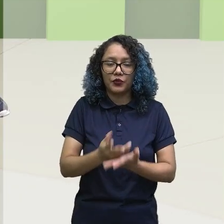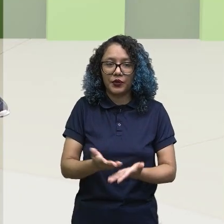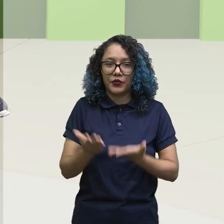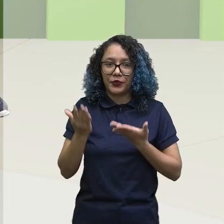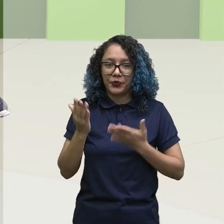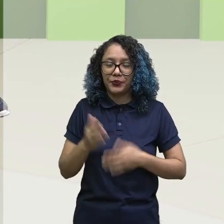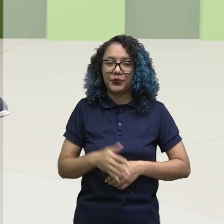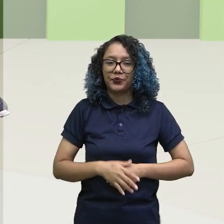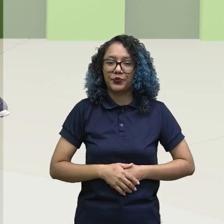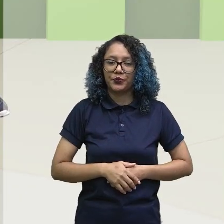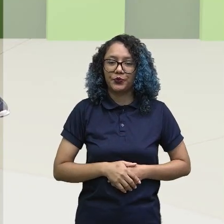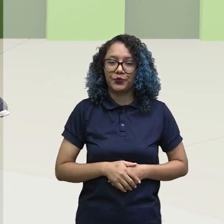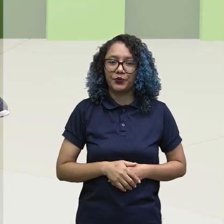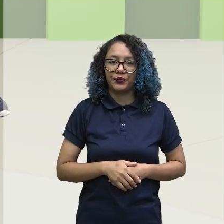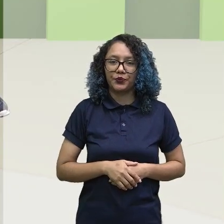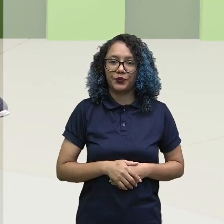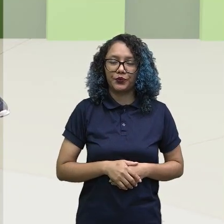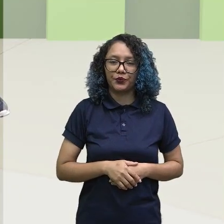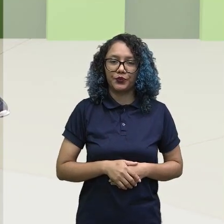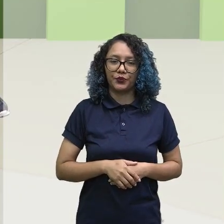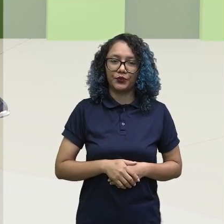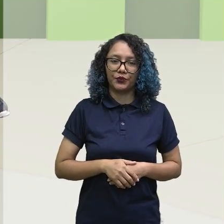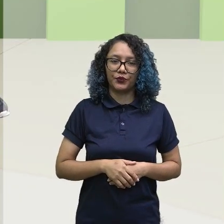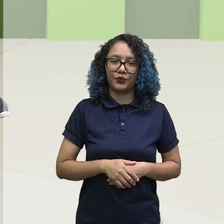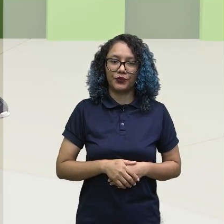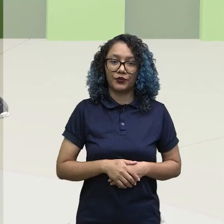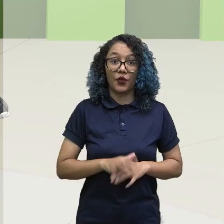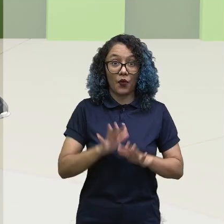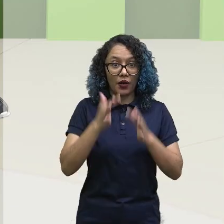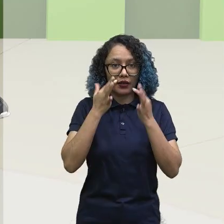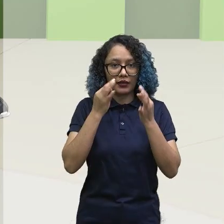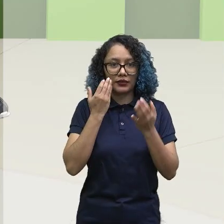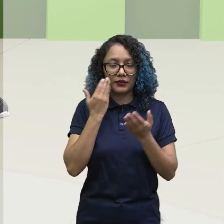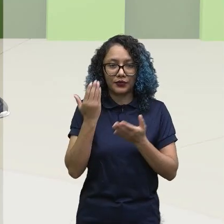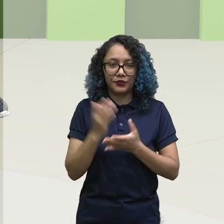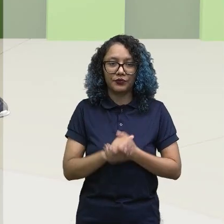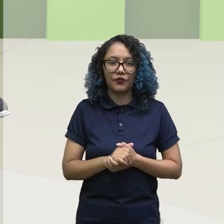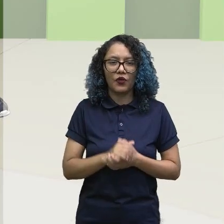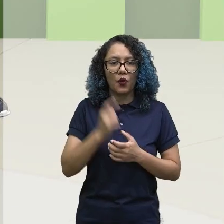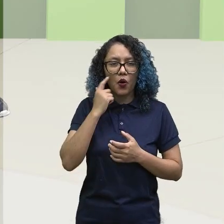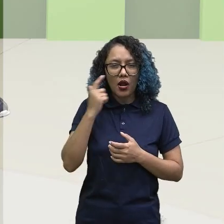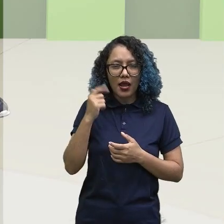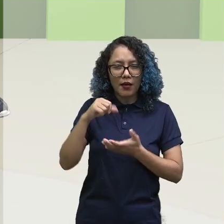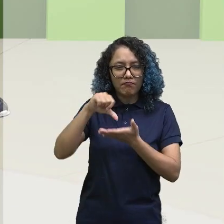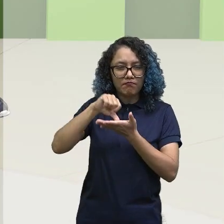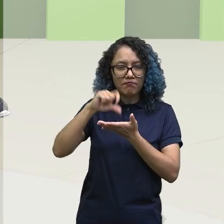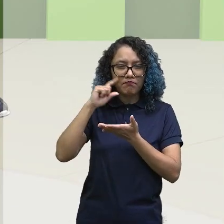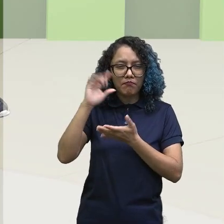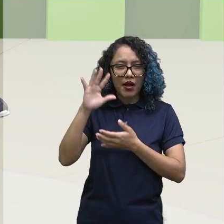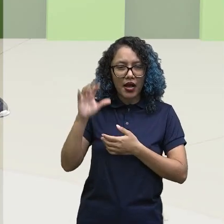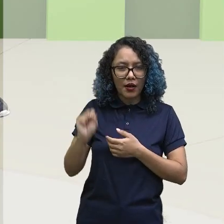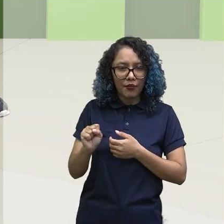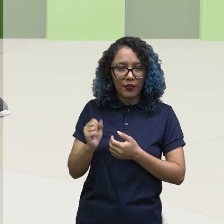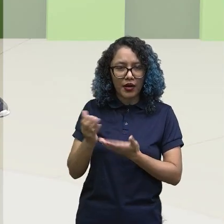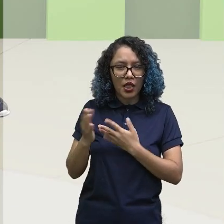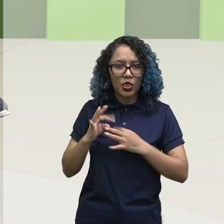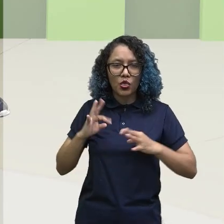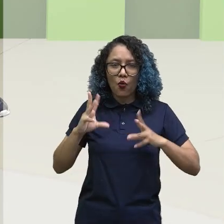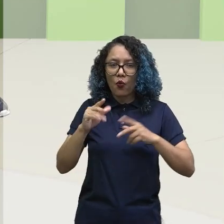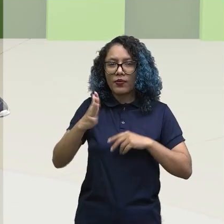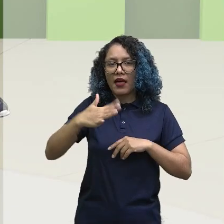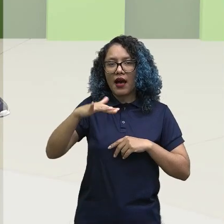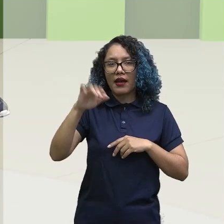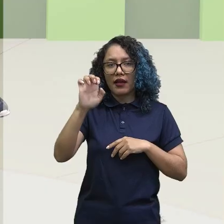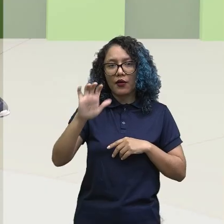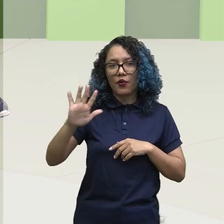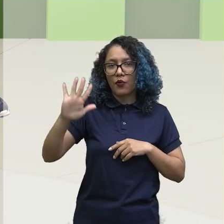olhada. Nós temos aí, note, olha este mapa. É um mapa de toda a